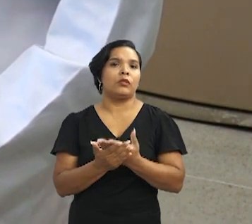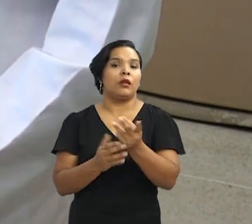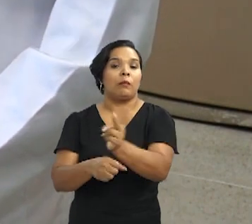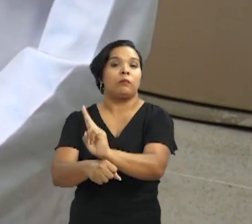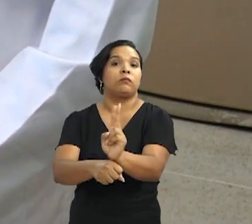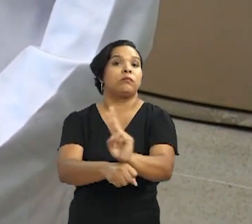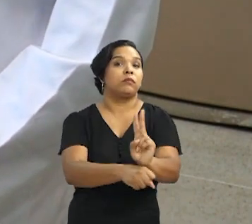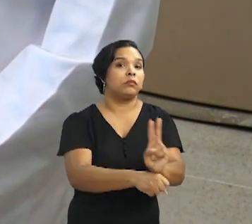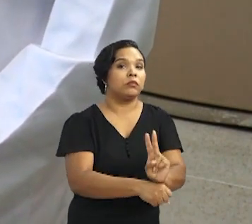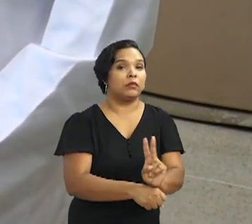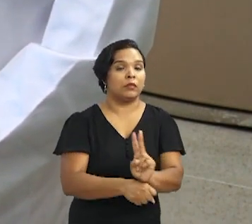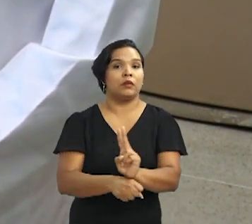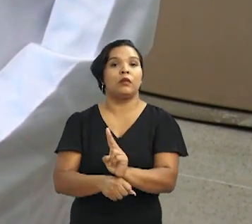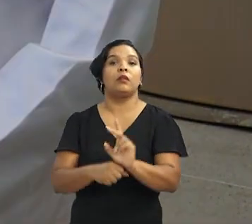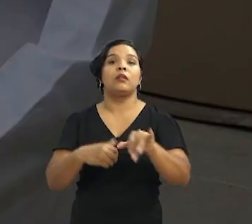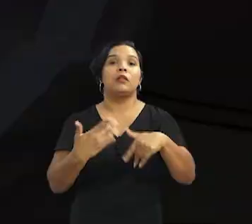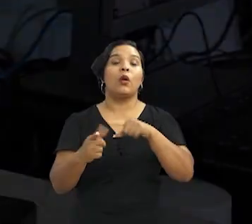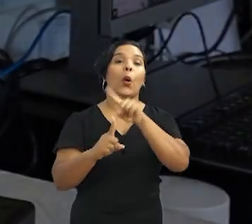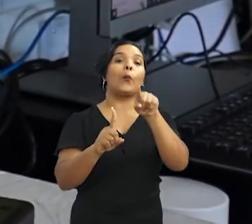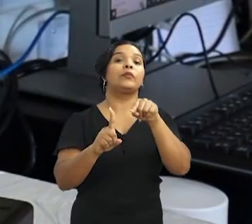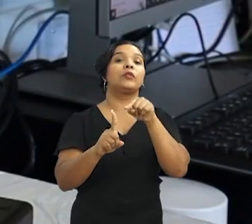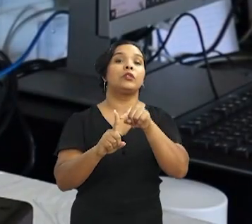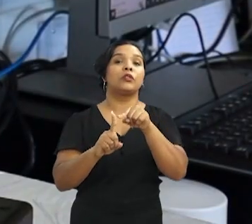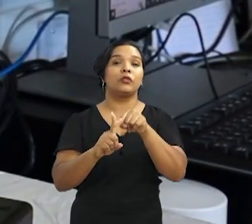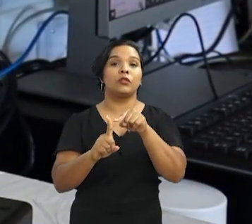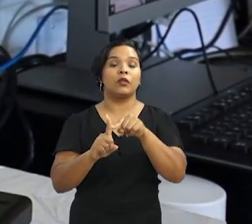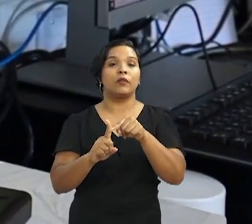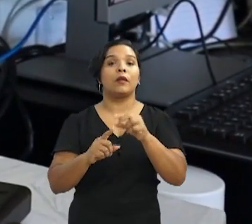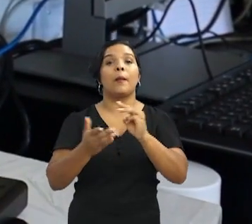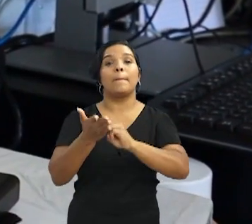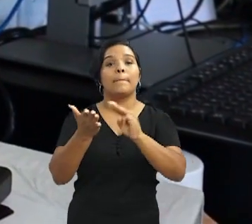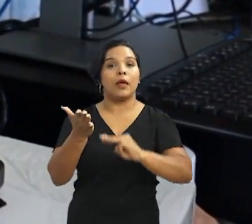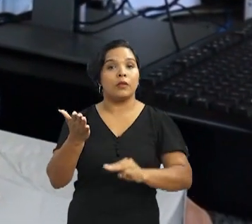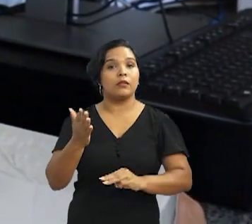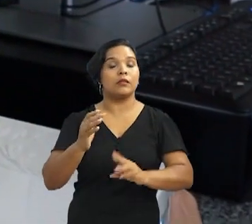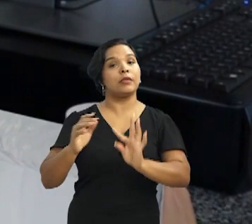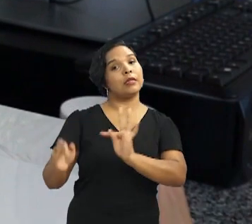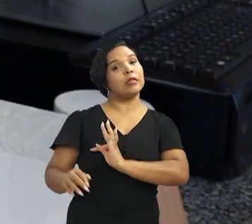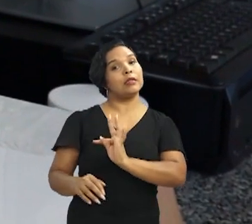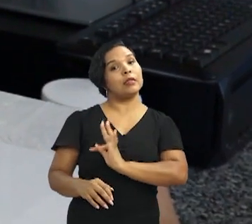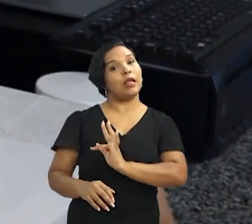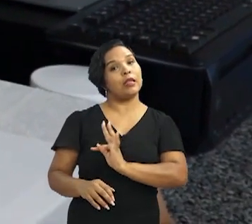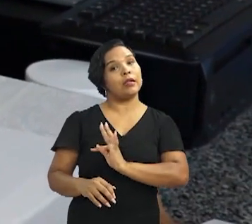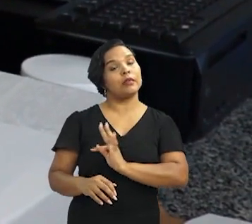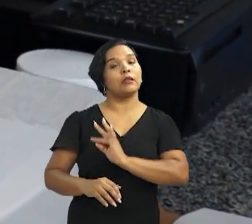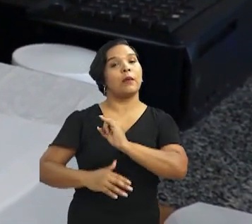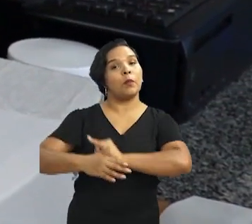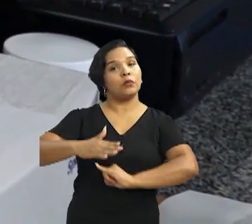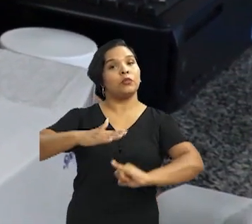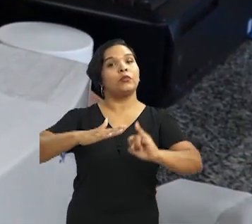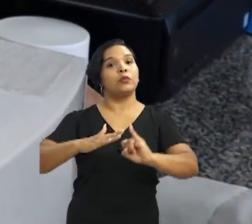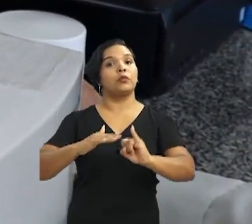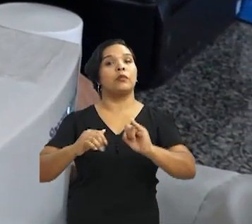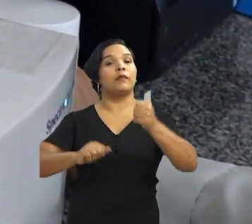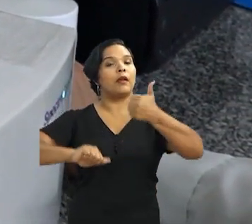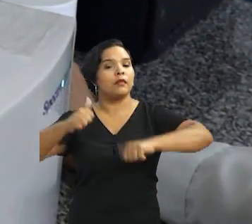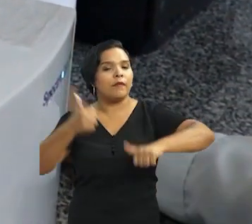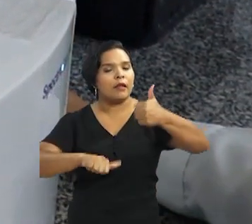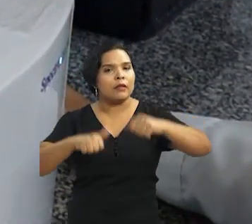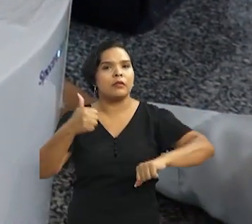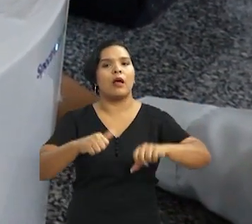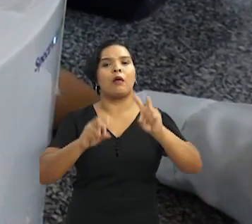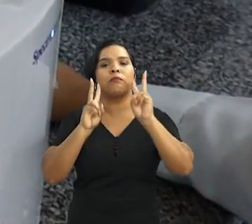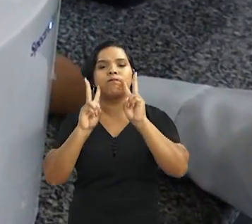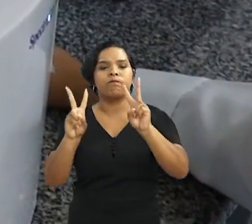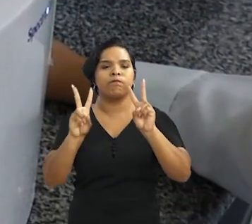de fiscalização. Então, o nosso objetivo aqui é estabelecer métodos e técnicas para que os institutos, né, que fazem